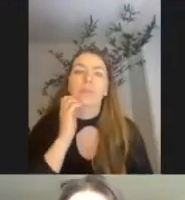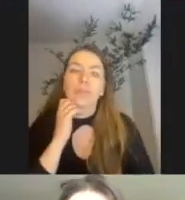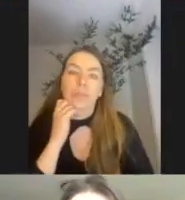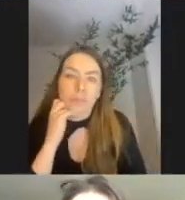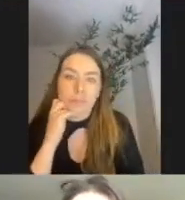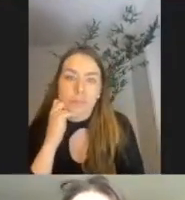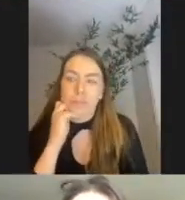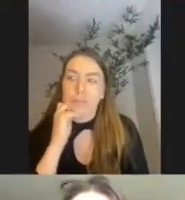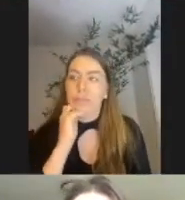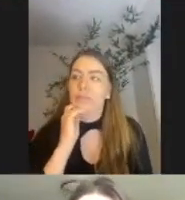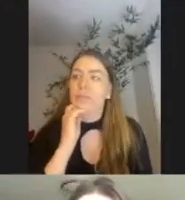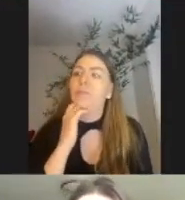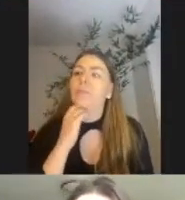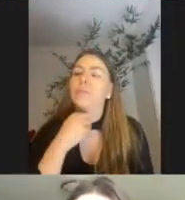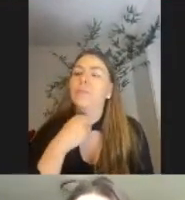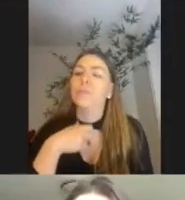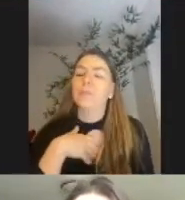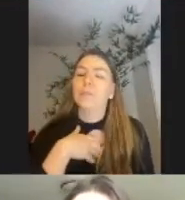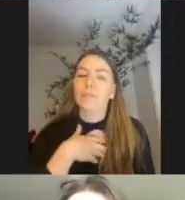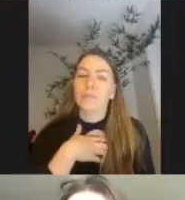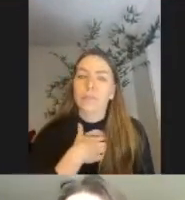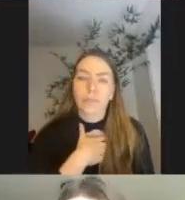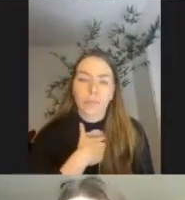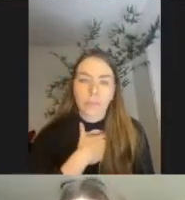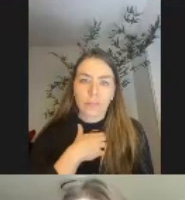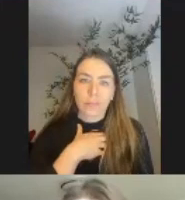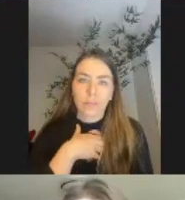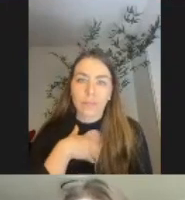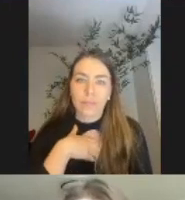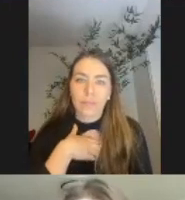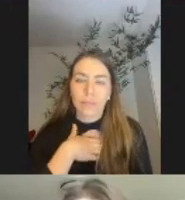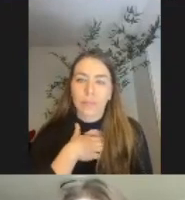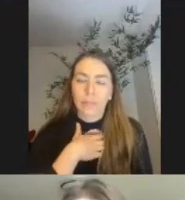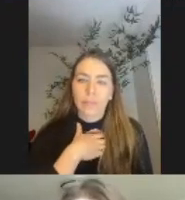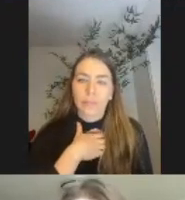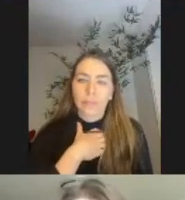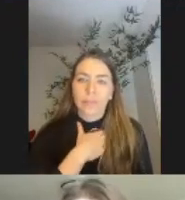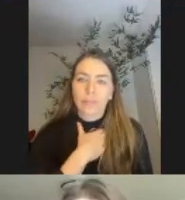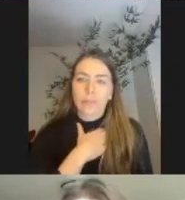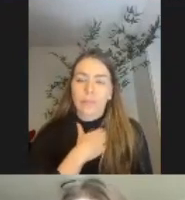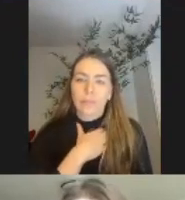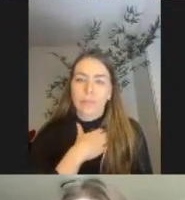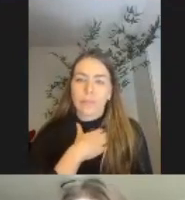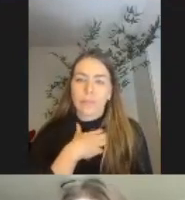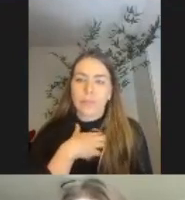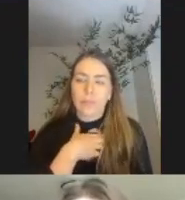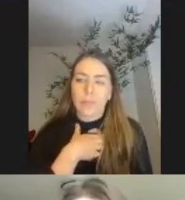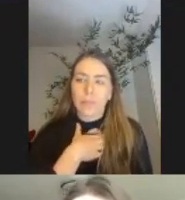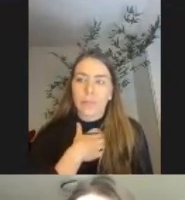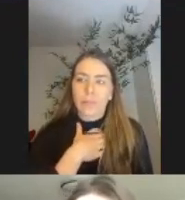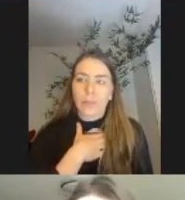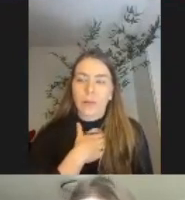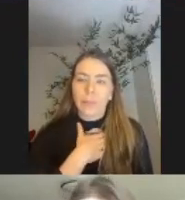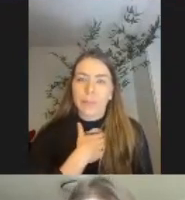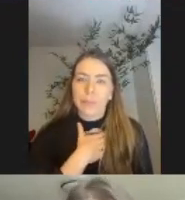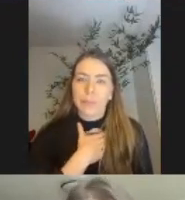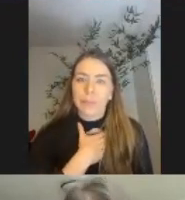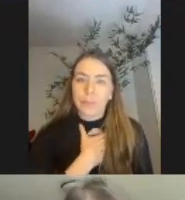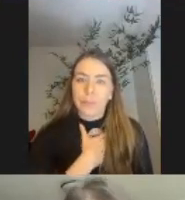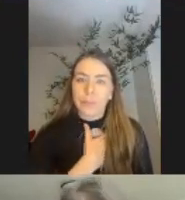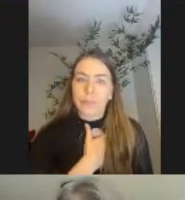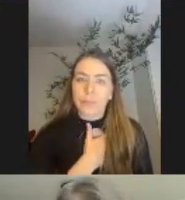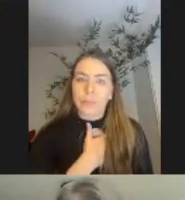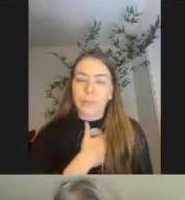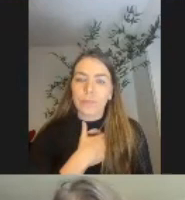exemplo, 2 colheres de chá de fermento biológico, 1 colher de sopa de açúcar e meia xícara de água quente. Vai deixar isso num